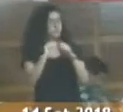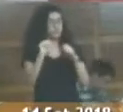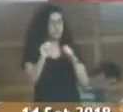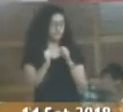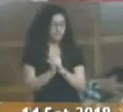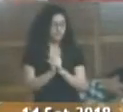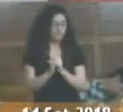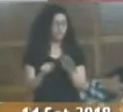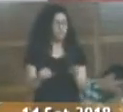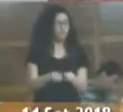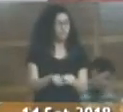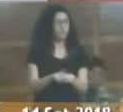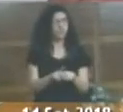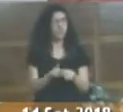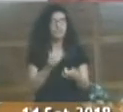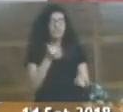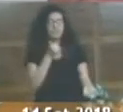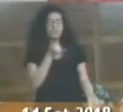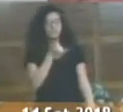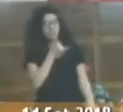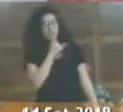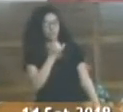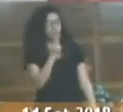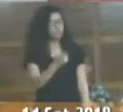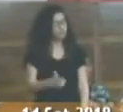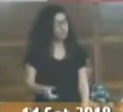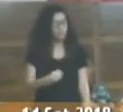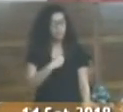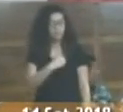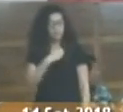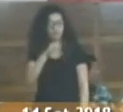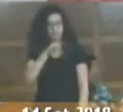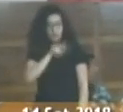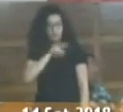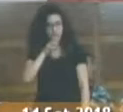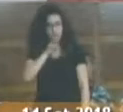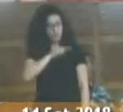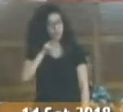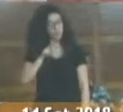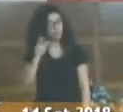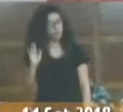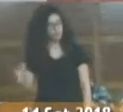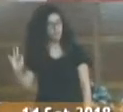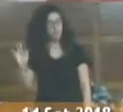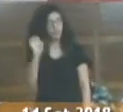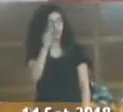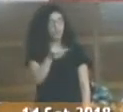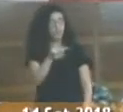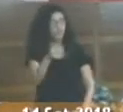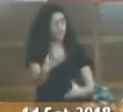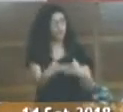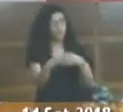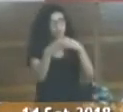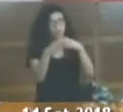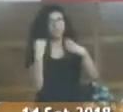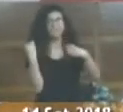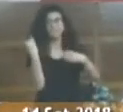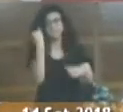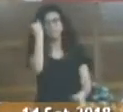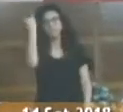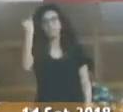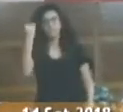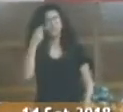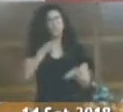efetivo. Também registrar que é uma pena aqui que não esteja presente o Ministério Público Federal, que é um dos órgãos muito importantes